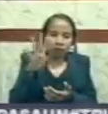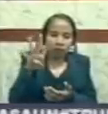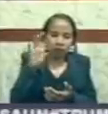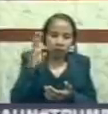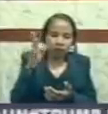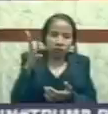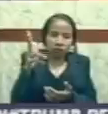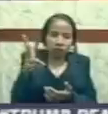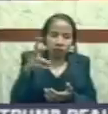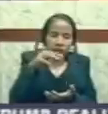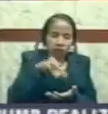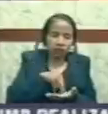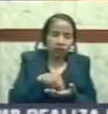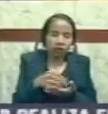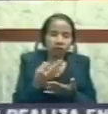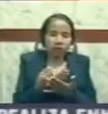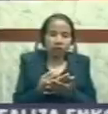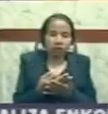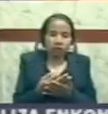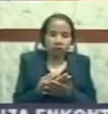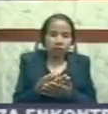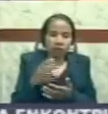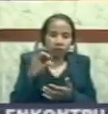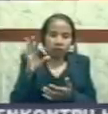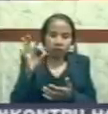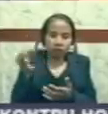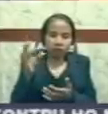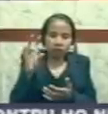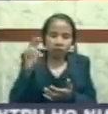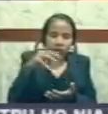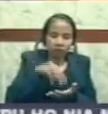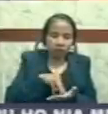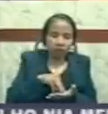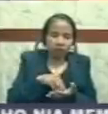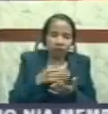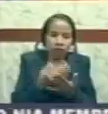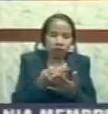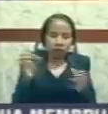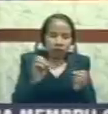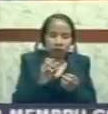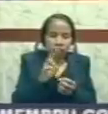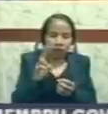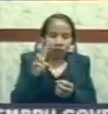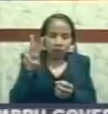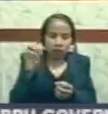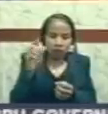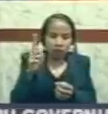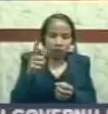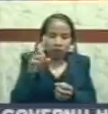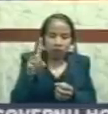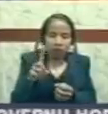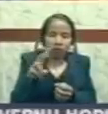177.430.000. Saldo para financiamento da despesa, 97 milhões. Saldo não utilizado em 2021,